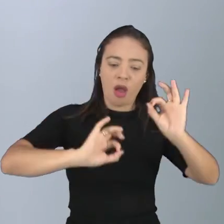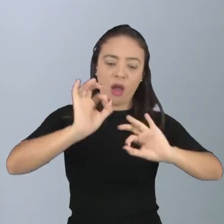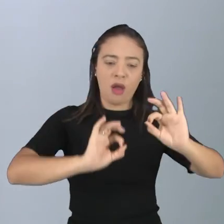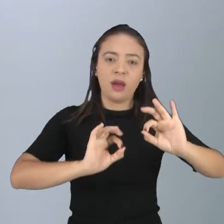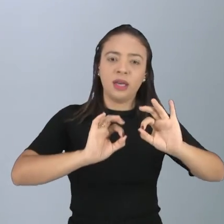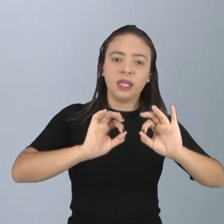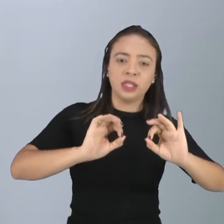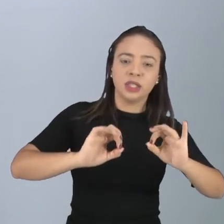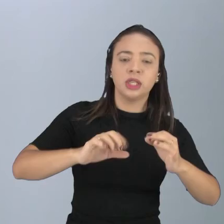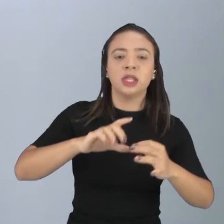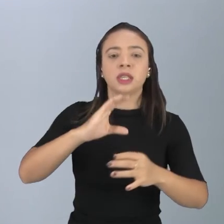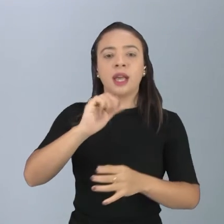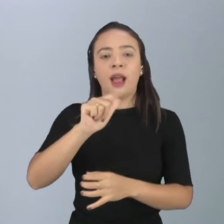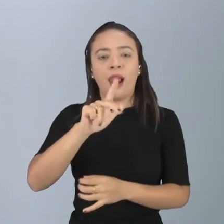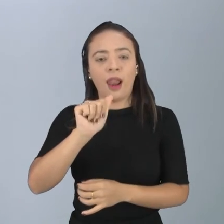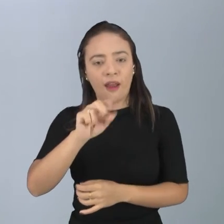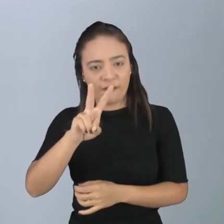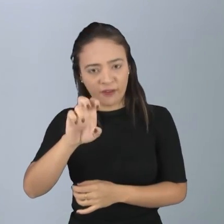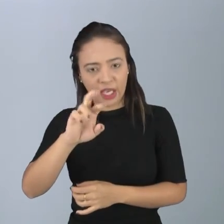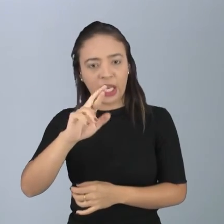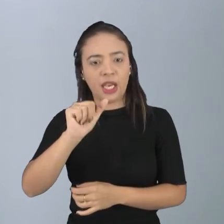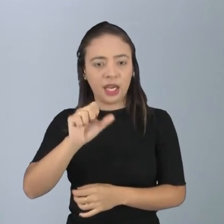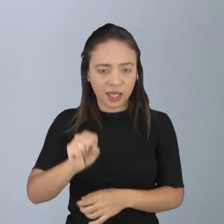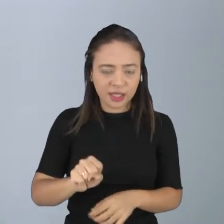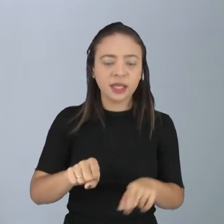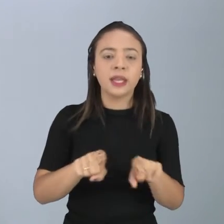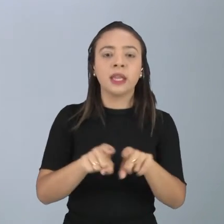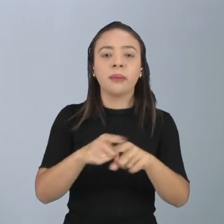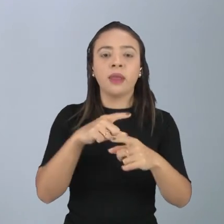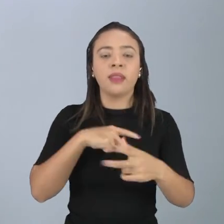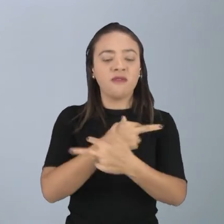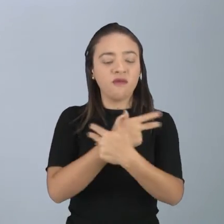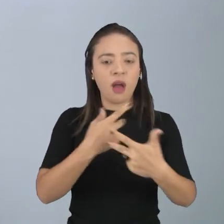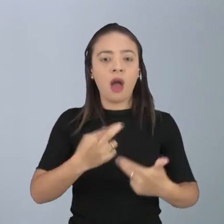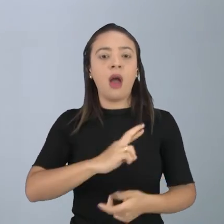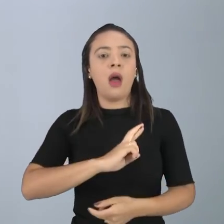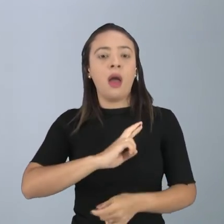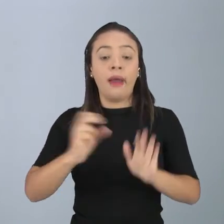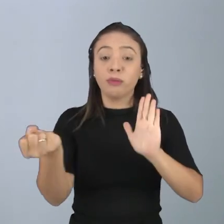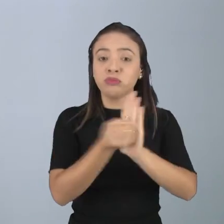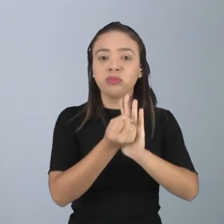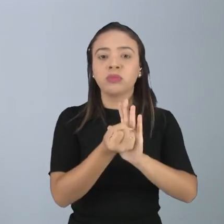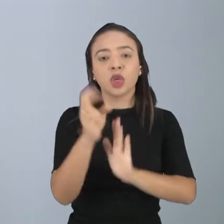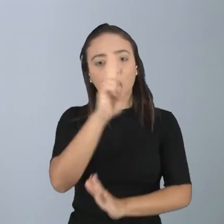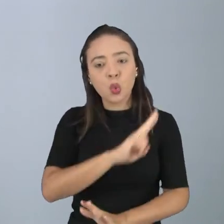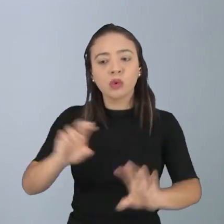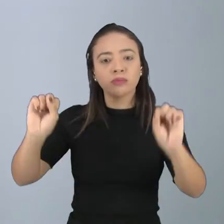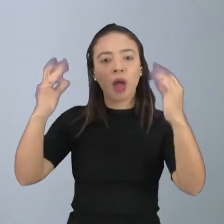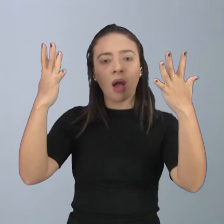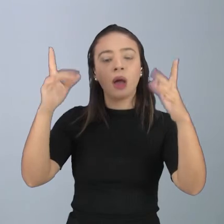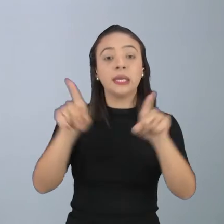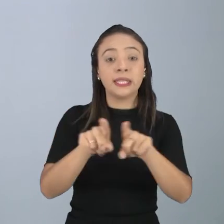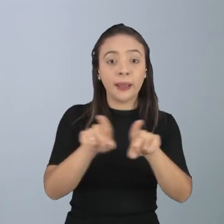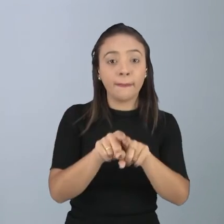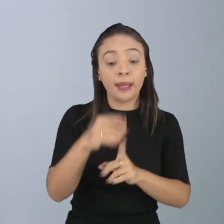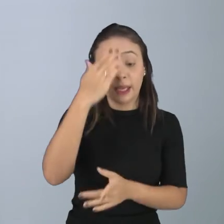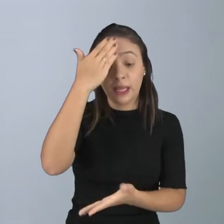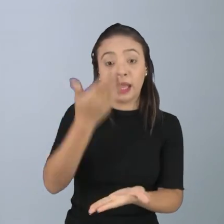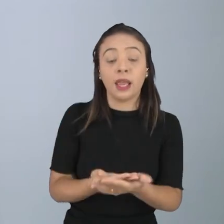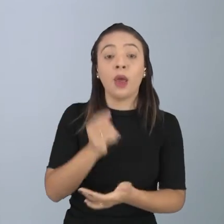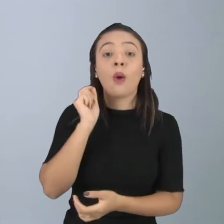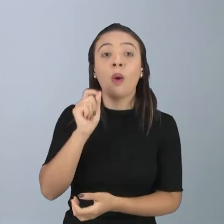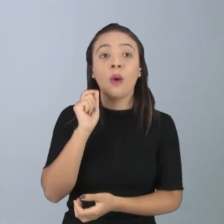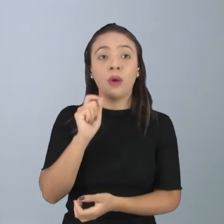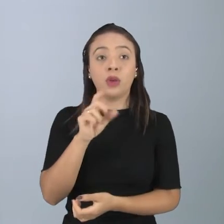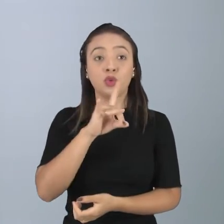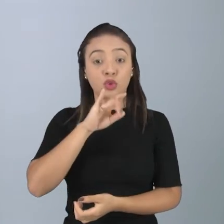as calaveiras e vários outros símbolos que eles usam para essa celebração. E uma das coisas que eles acreditam é que